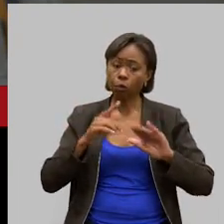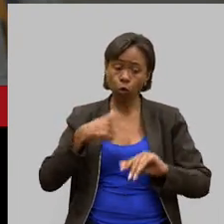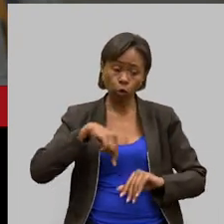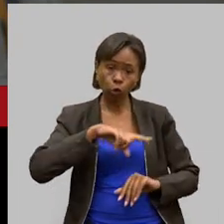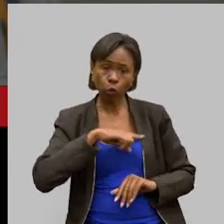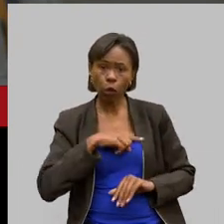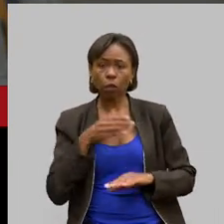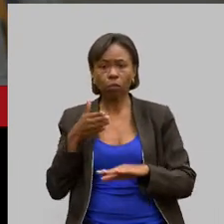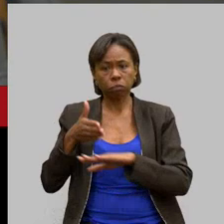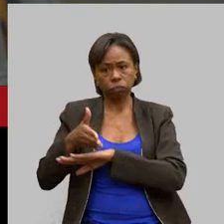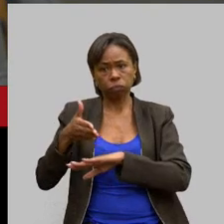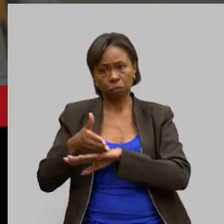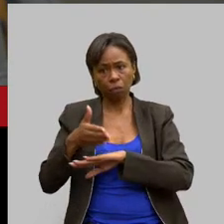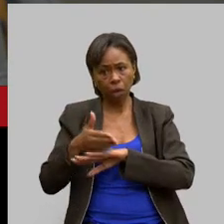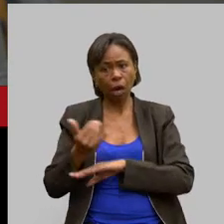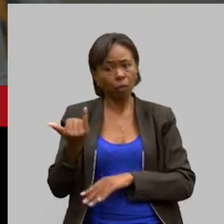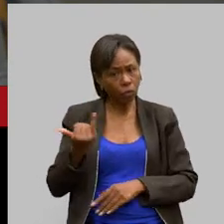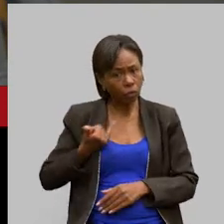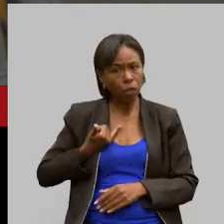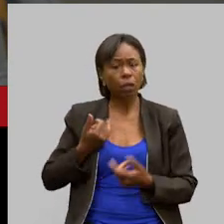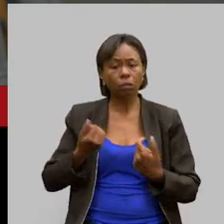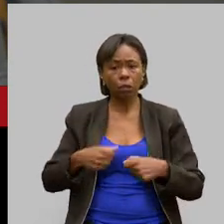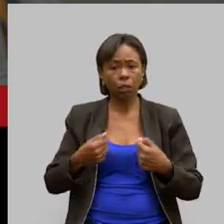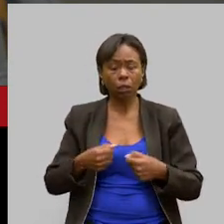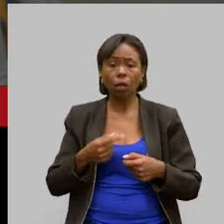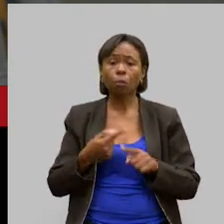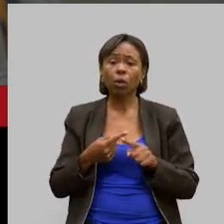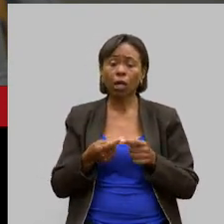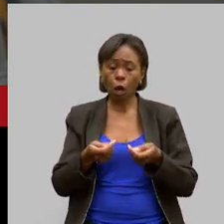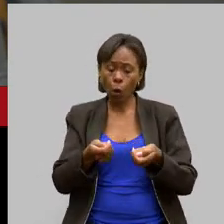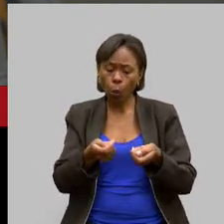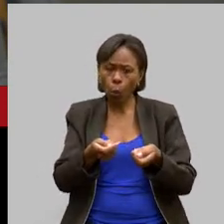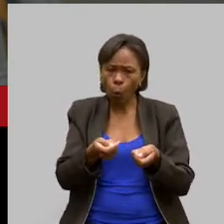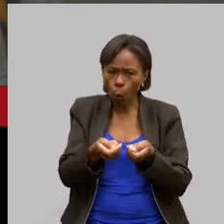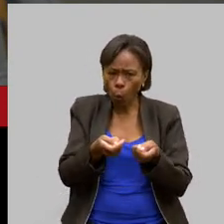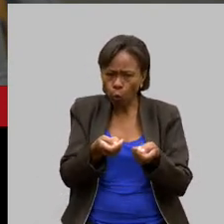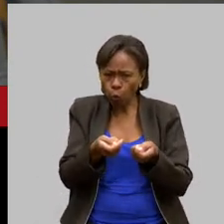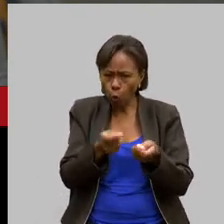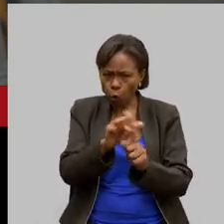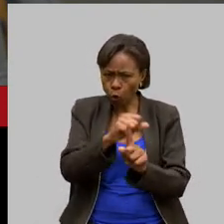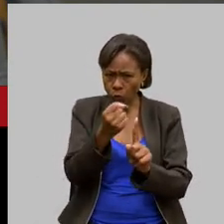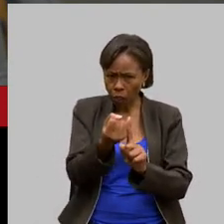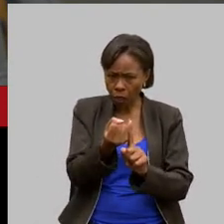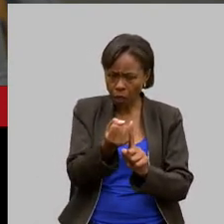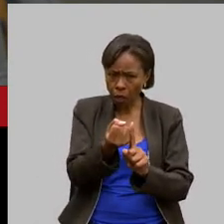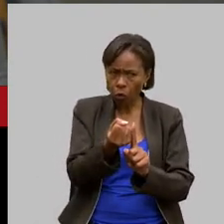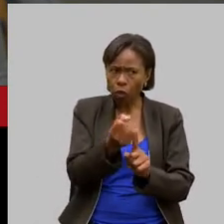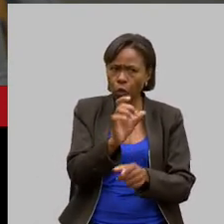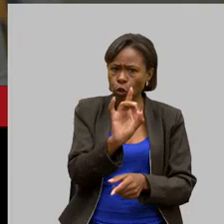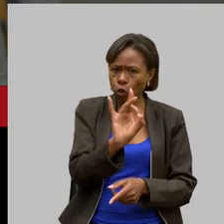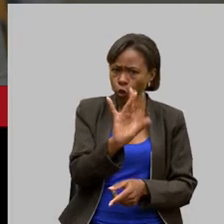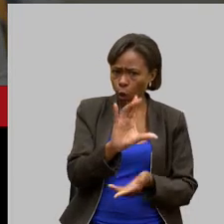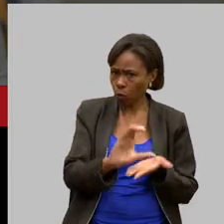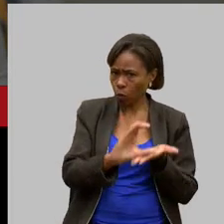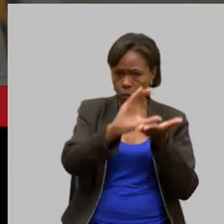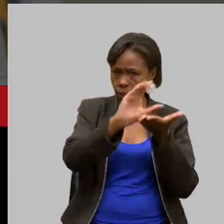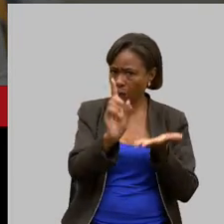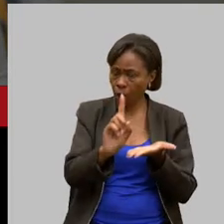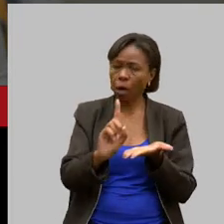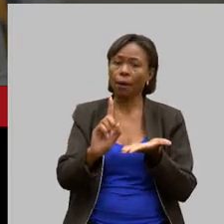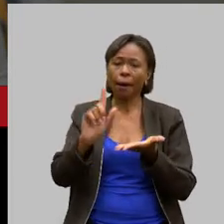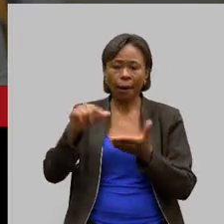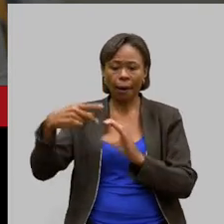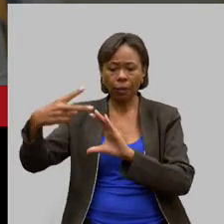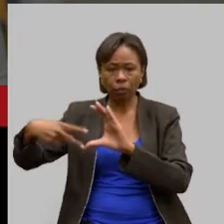do que tá acontecendo porque o controle social não é somente o conselho é o conselho mas são as casas legislativas é o